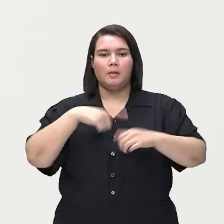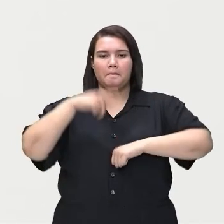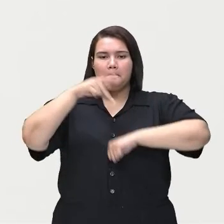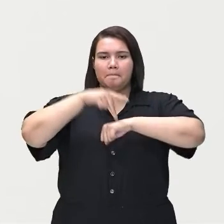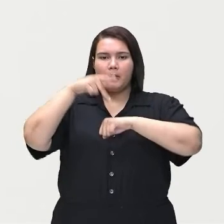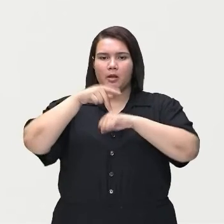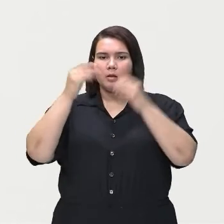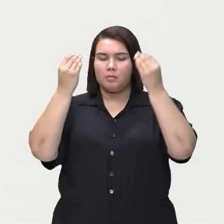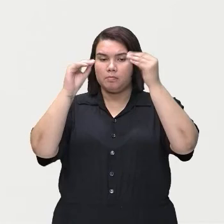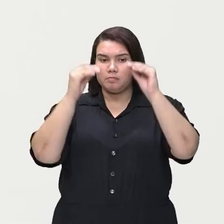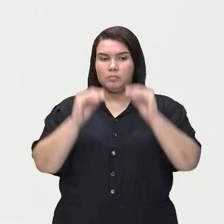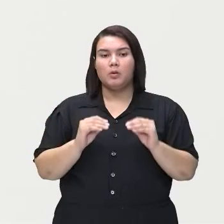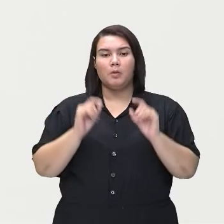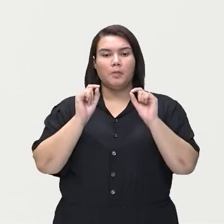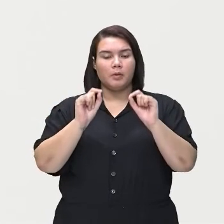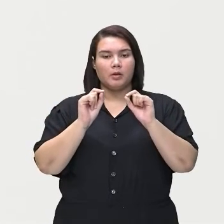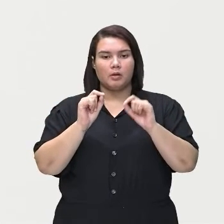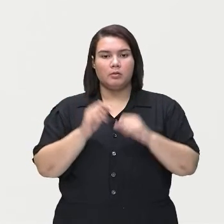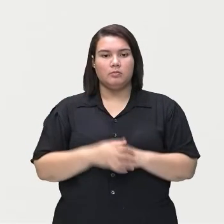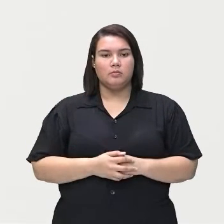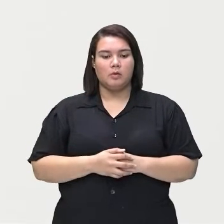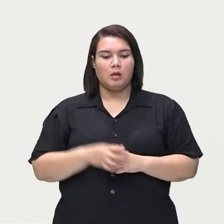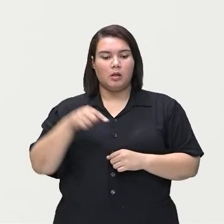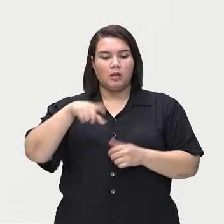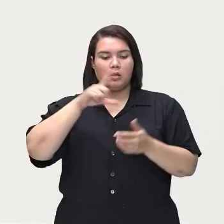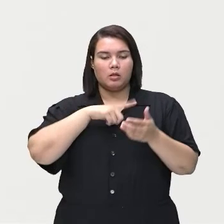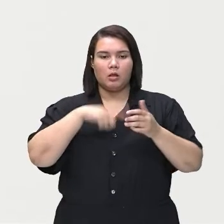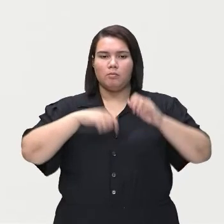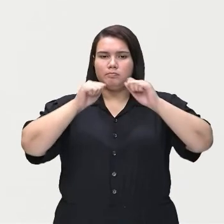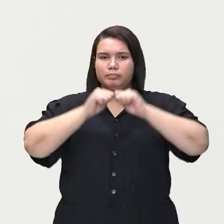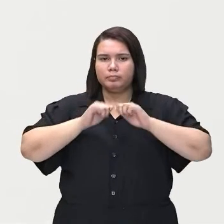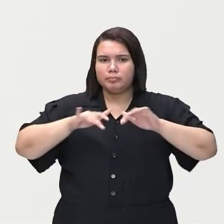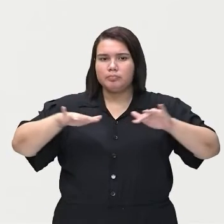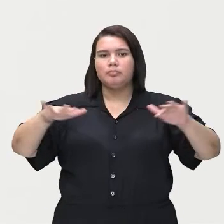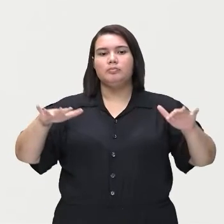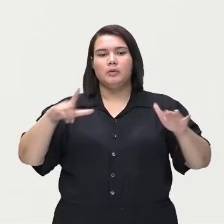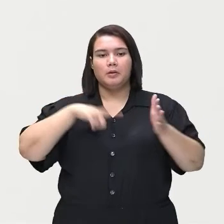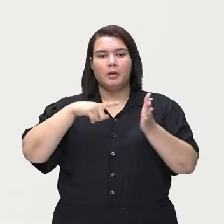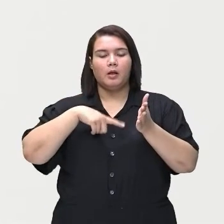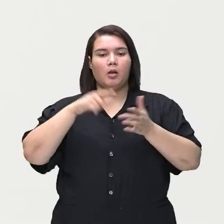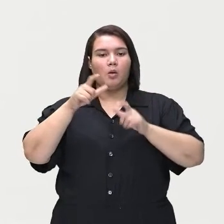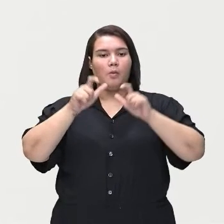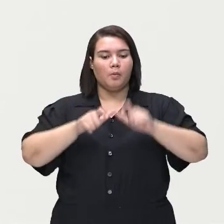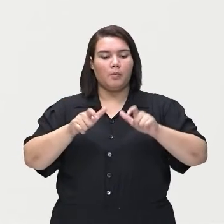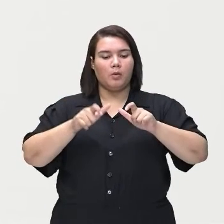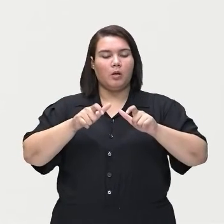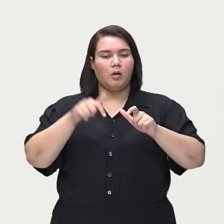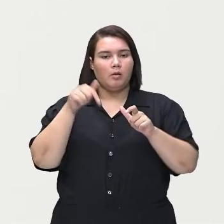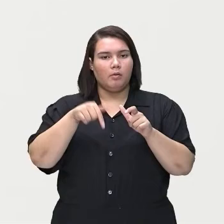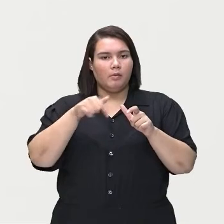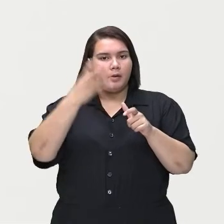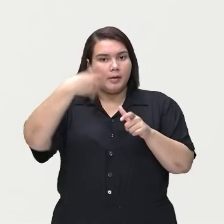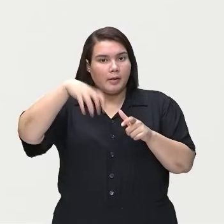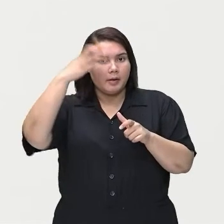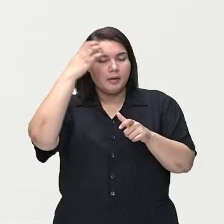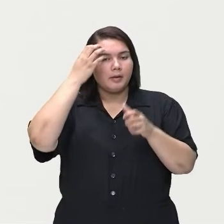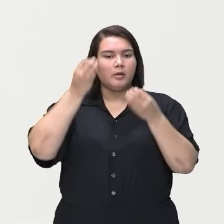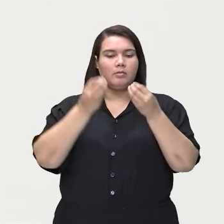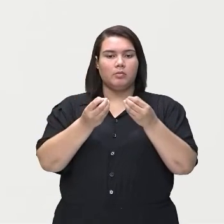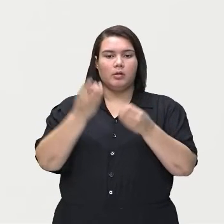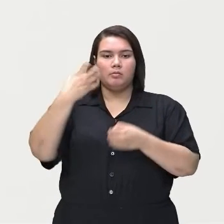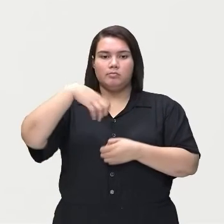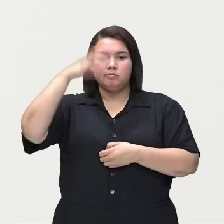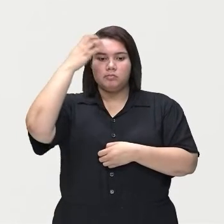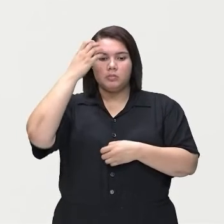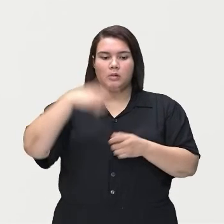pedras no primeiro momento, e essas pedras eram espalhadas pelo império para que o império